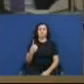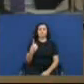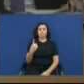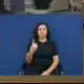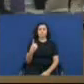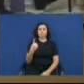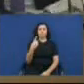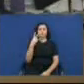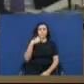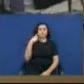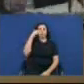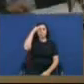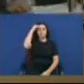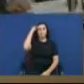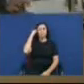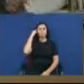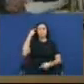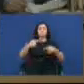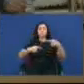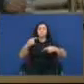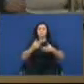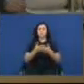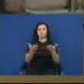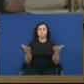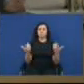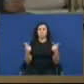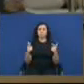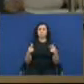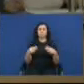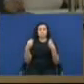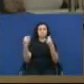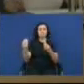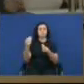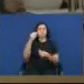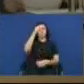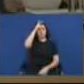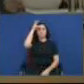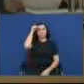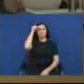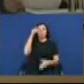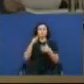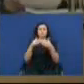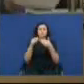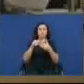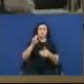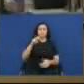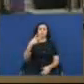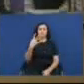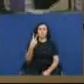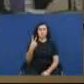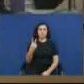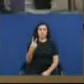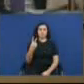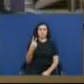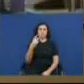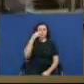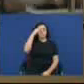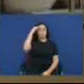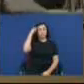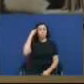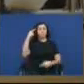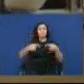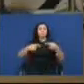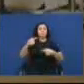vereador Wilson Nunes Cerqueira. Em discussão. Não havendo ao Executivo. Requerimento 542, vereador Dr.